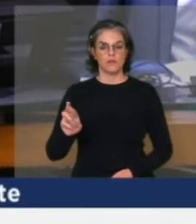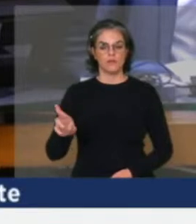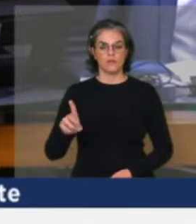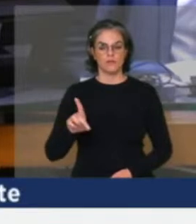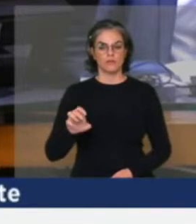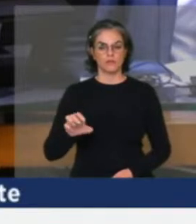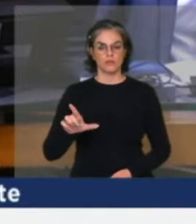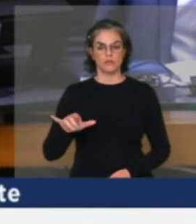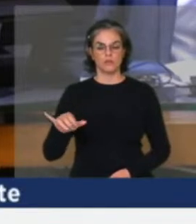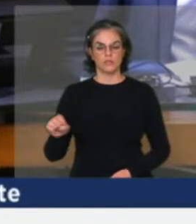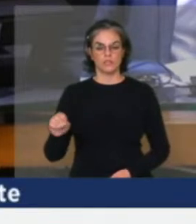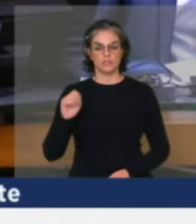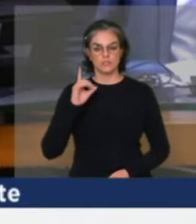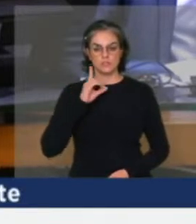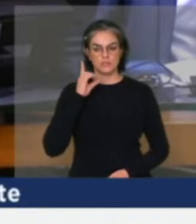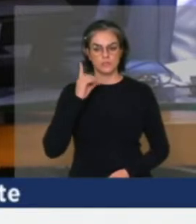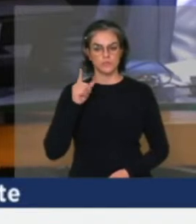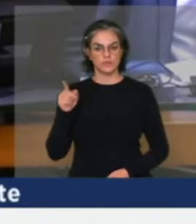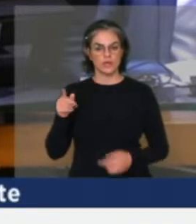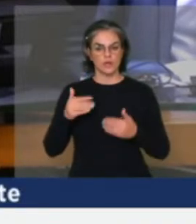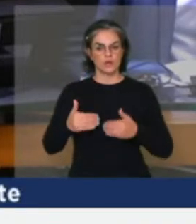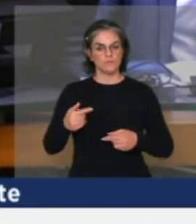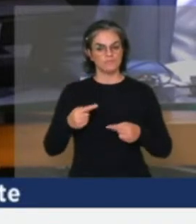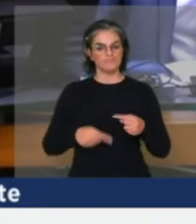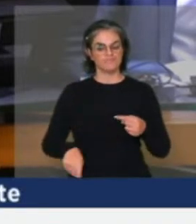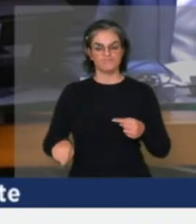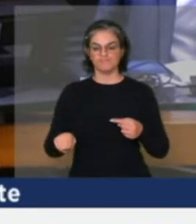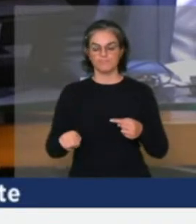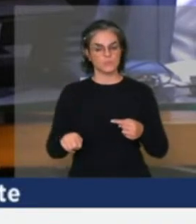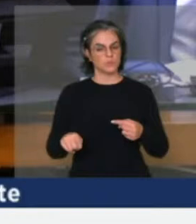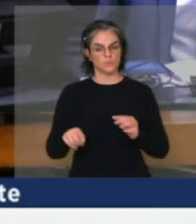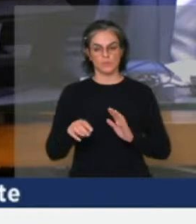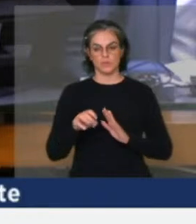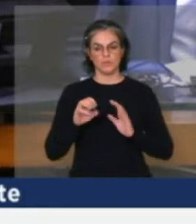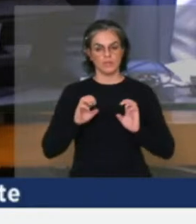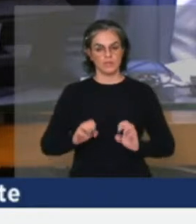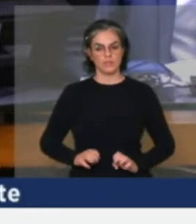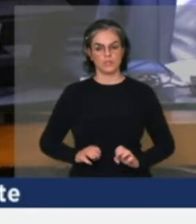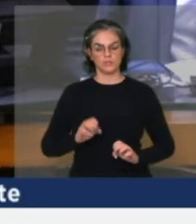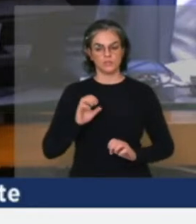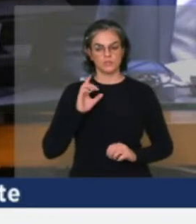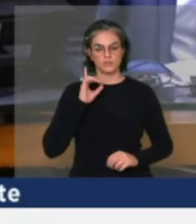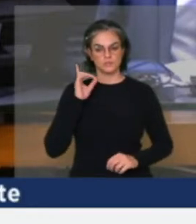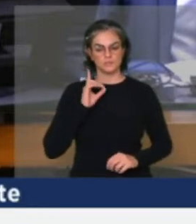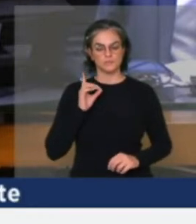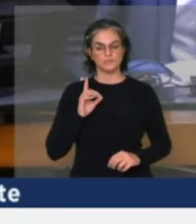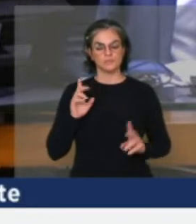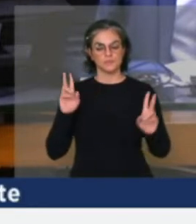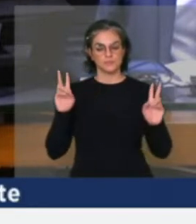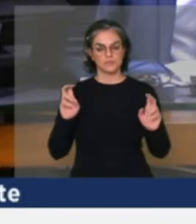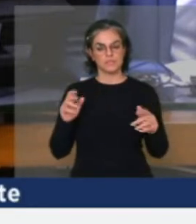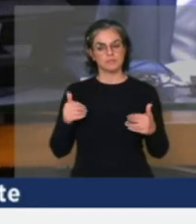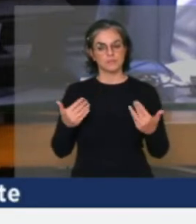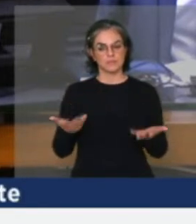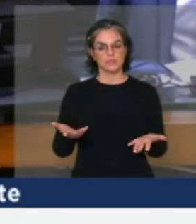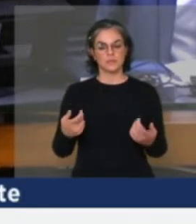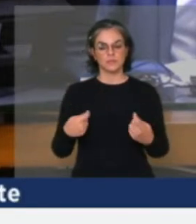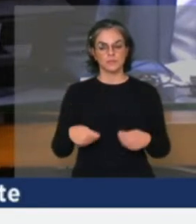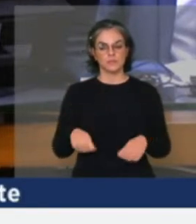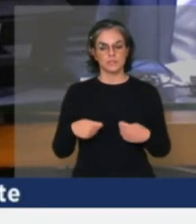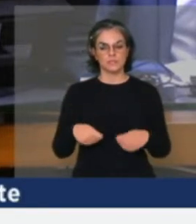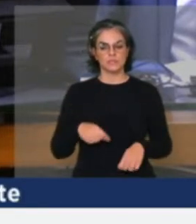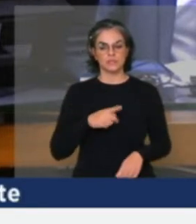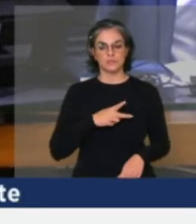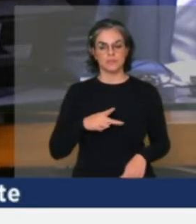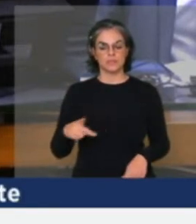atos incompatíveis com o decoro parlamentar. Sob a tramitação plenária da matéria, é forçoso que esta presidência defina